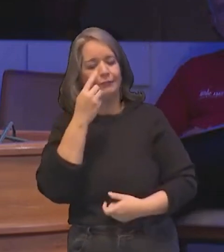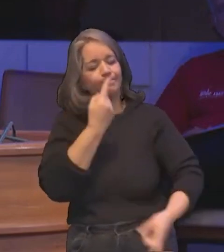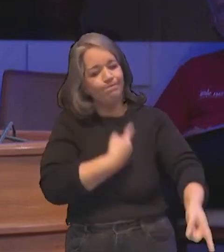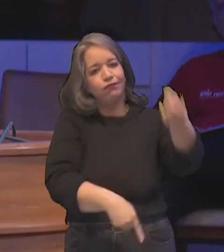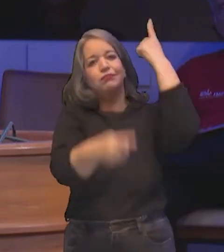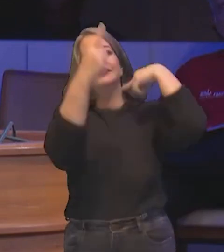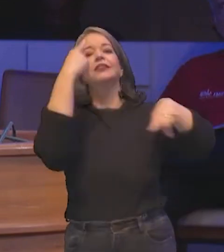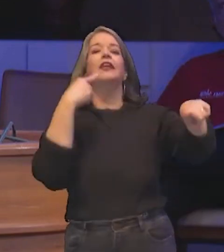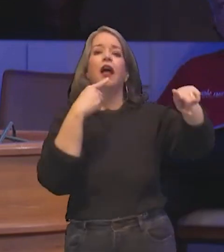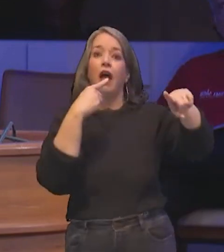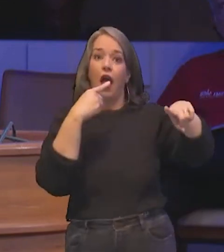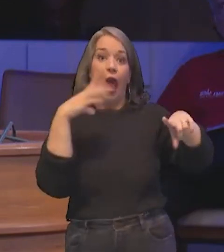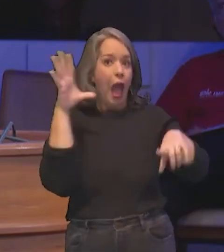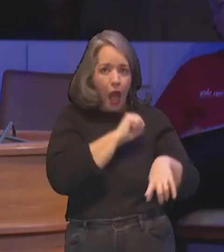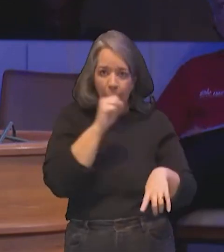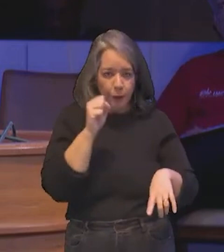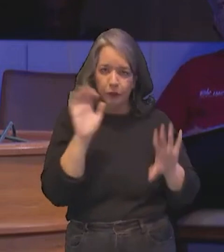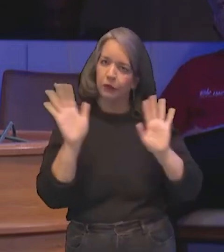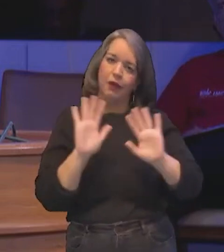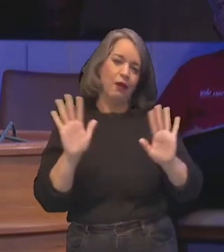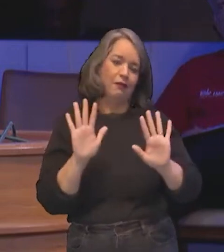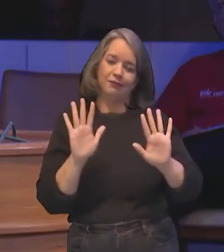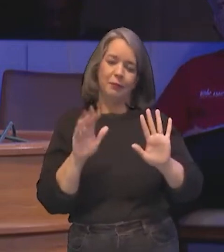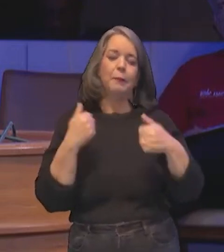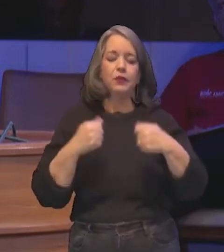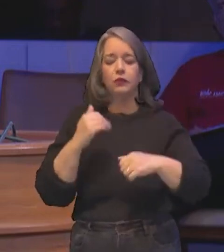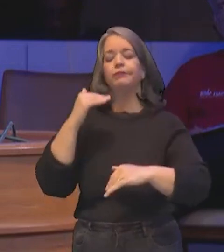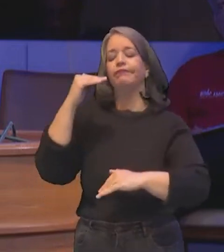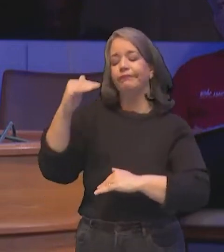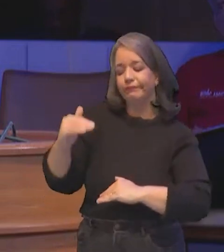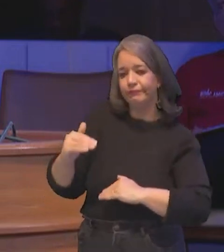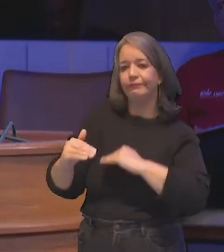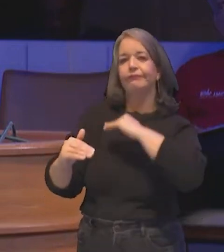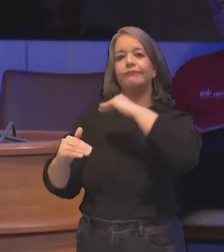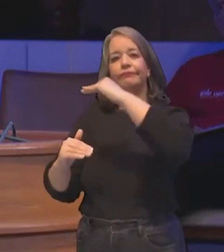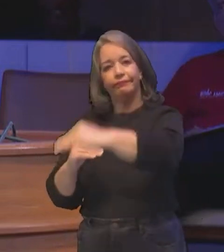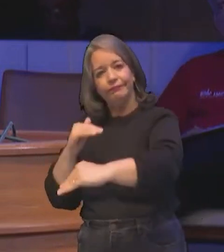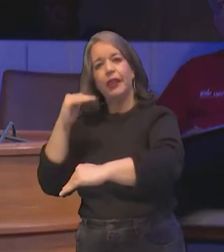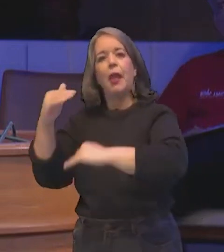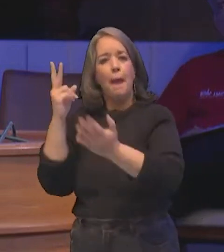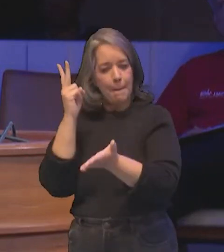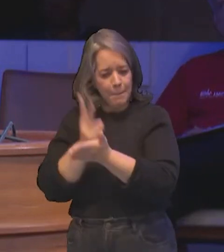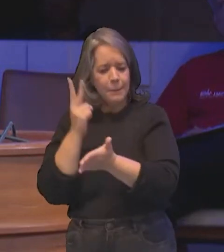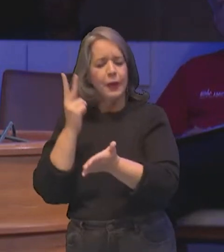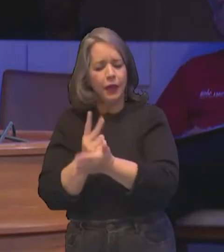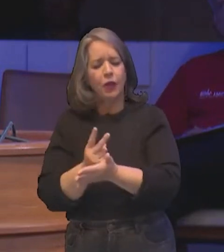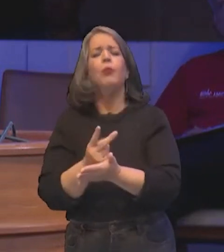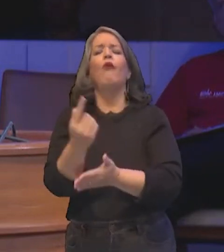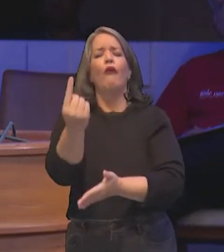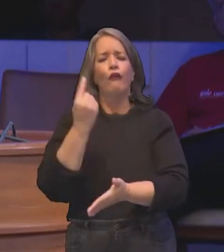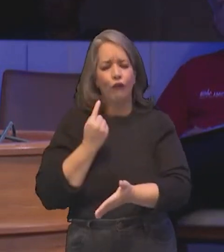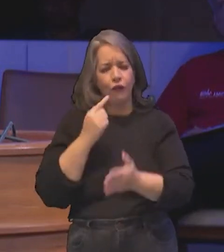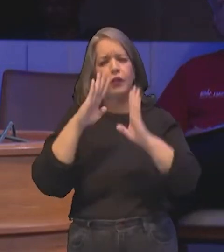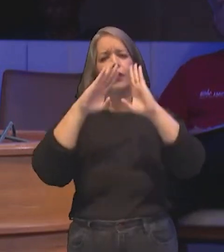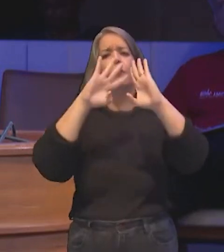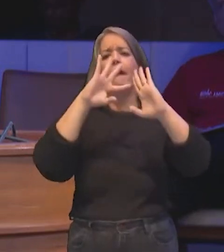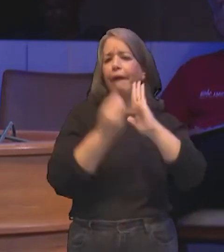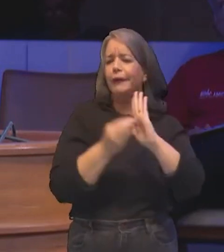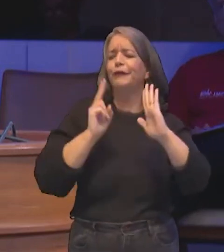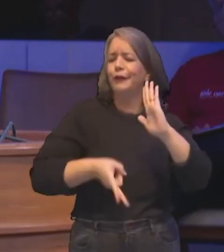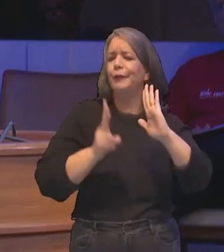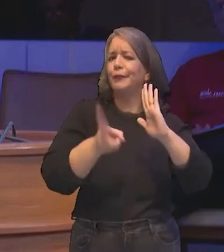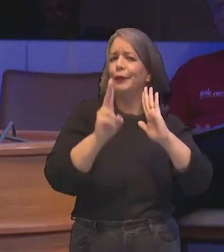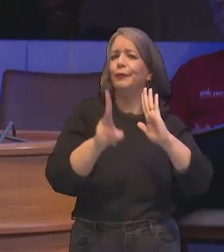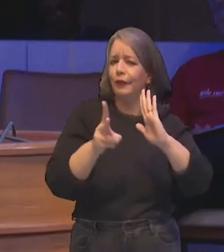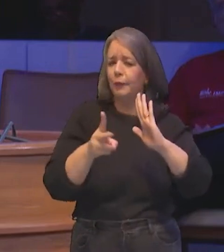caminhada de amor, porque mesmo depois de entrar na igreja eu errei muito, pequei muito, com certeza continuarei errando,